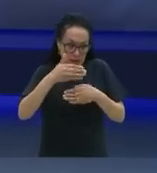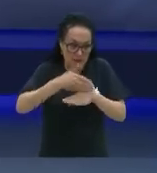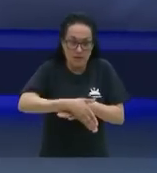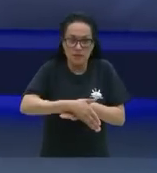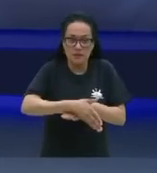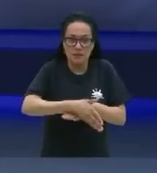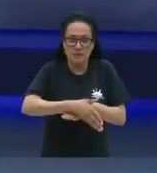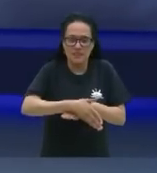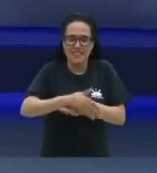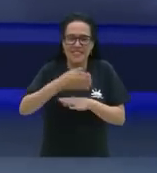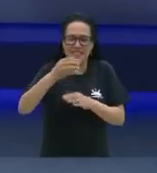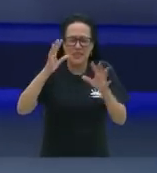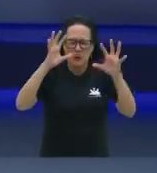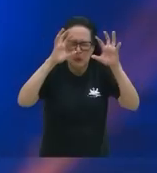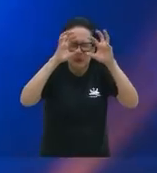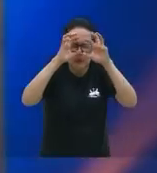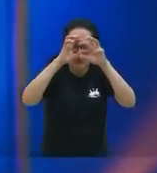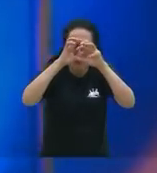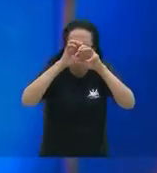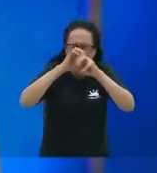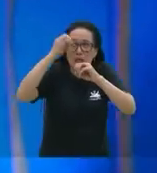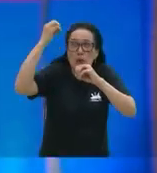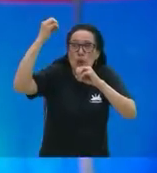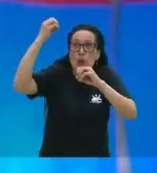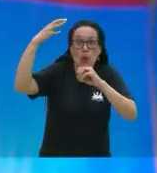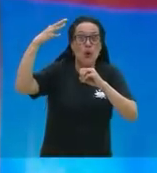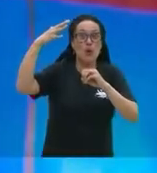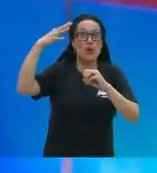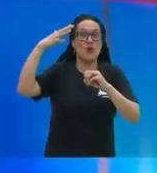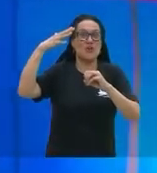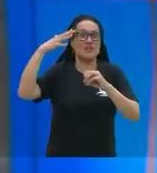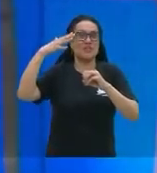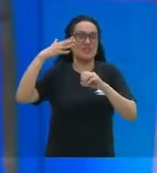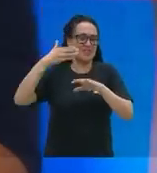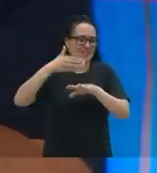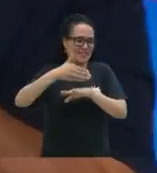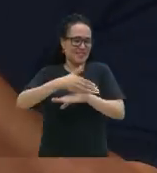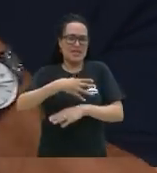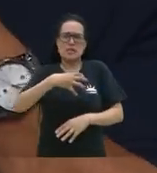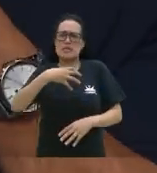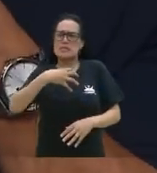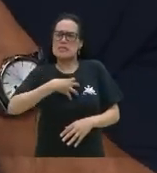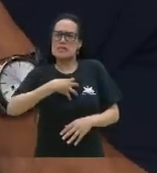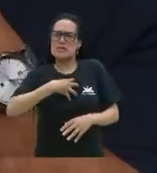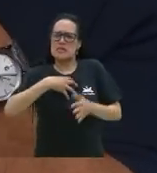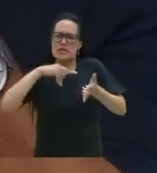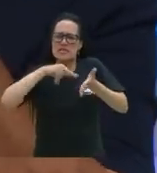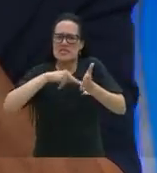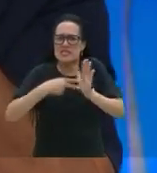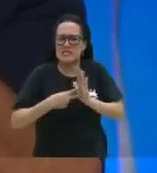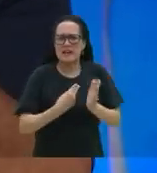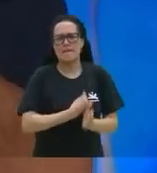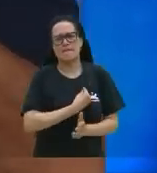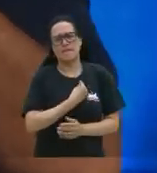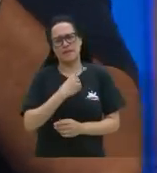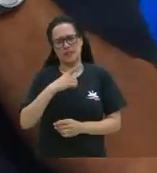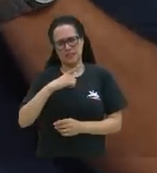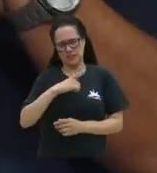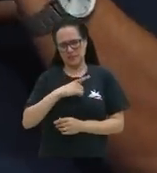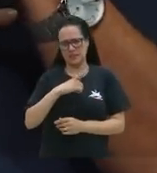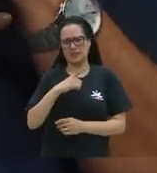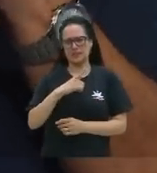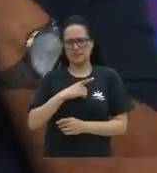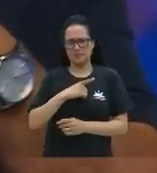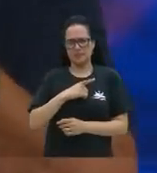trevas. É luz que entra e dá sentido à sua vida. Uma pessoa muito, que eu tenho